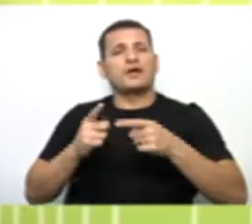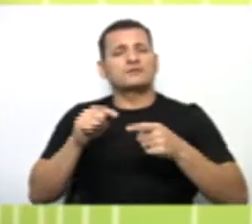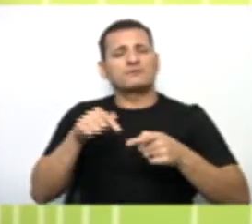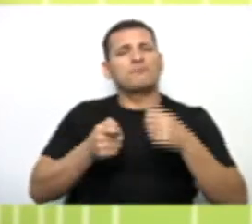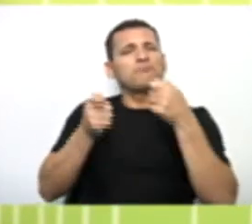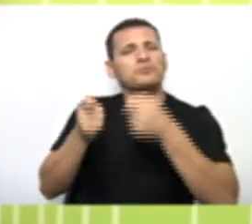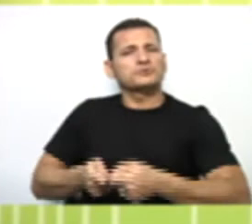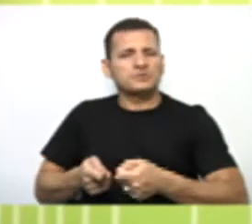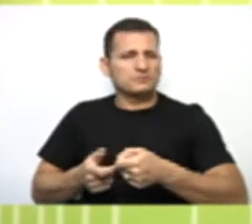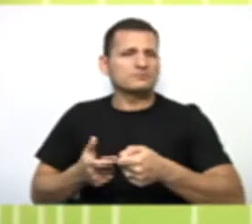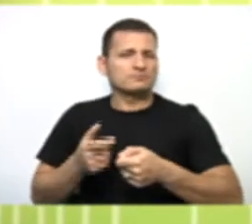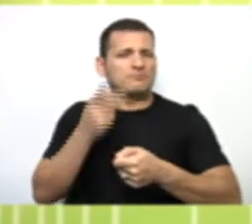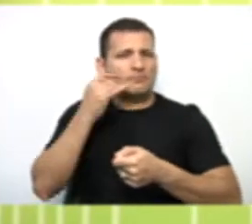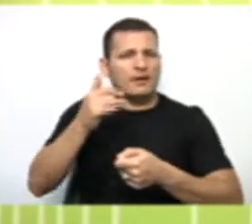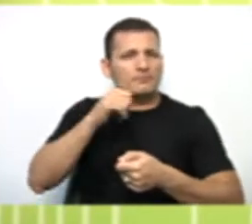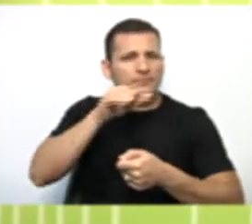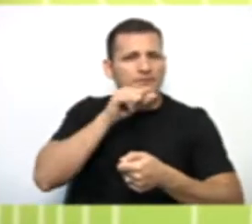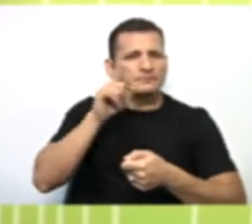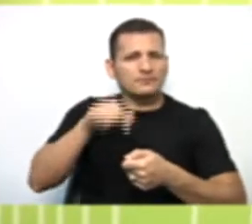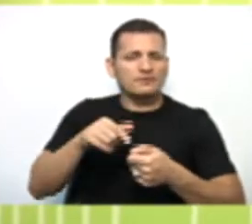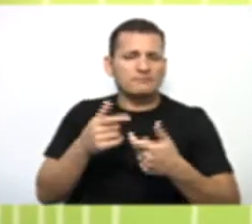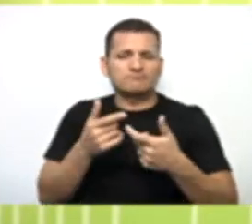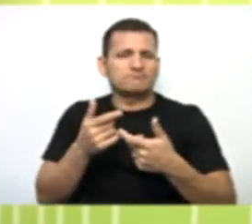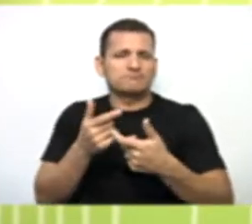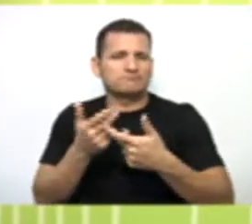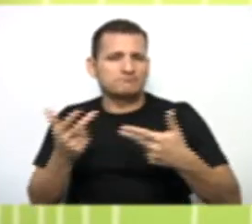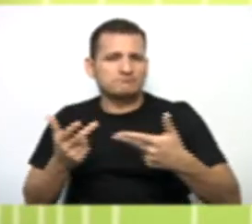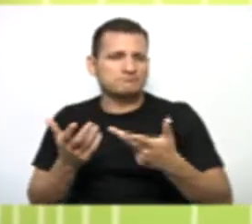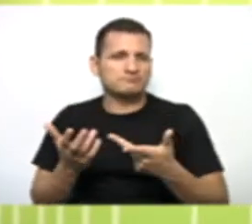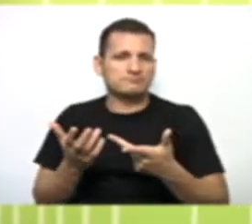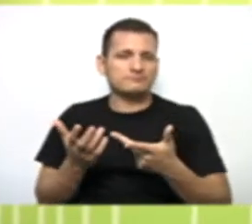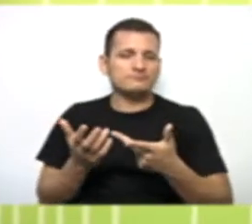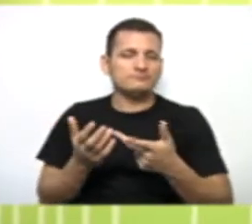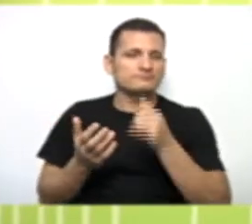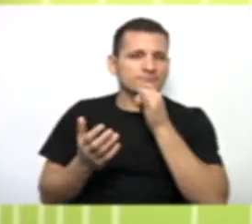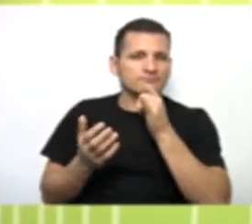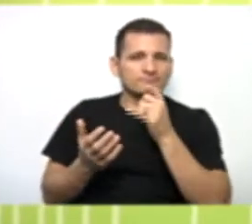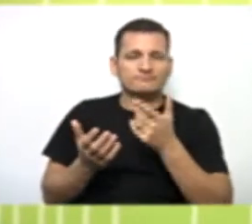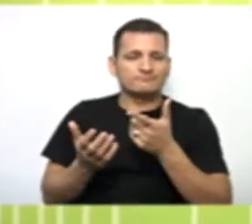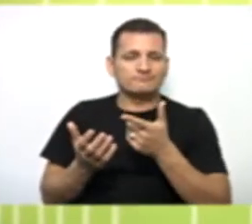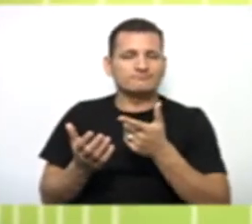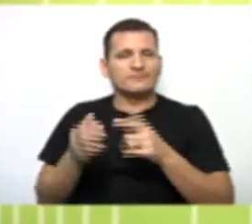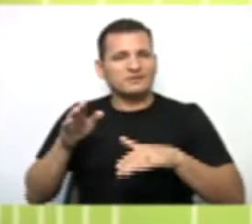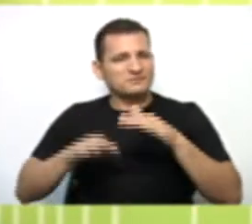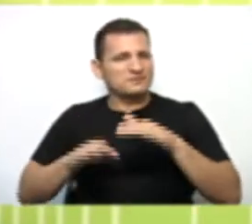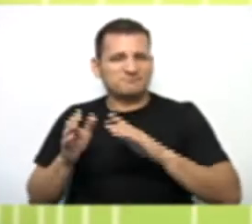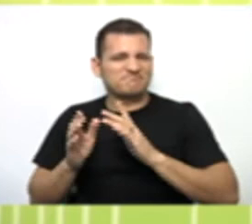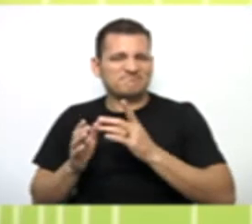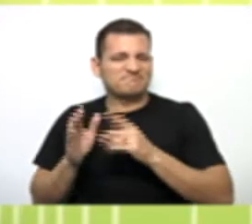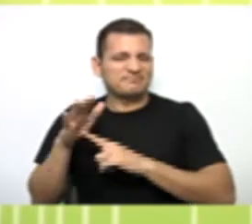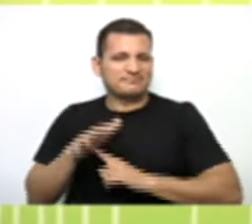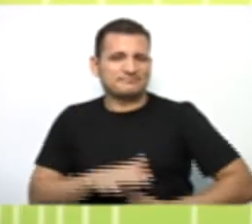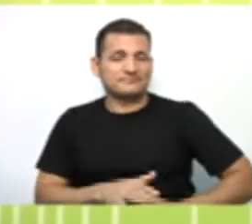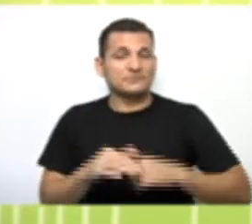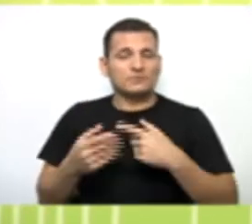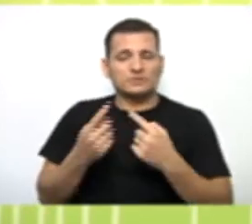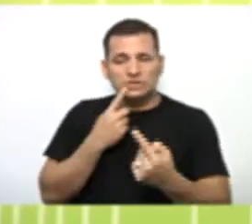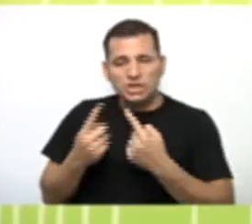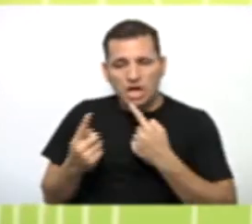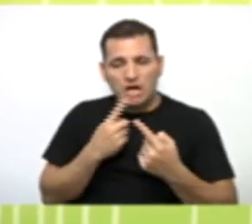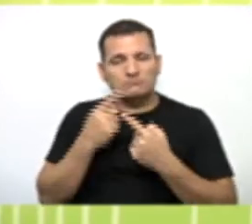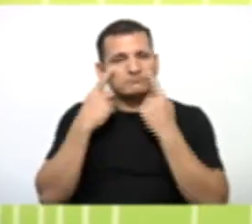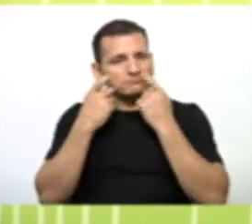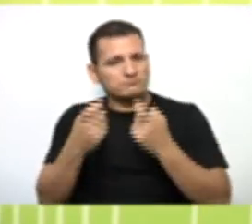poder te leva a certas situações, não é? Que, puxa vida, são até às vezes deprimentes. Então o diálogo é interessante,